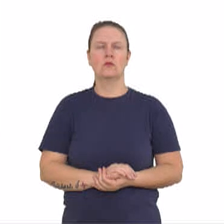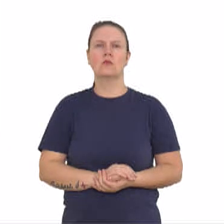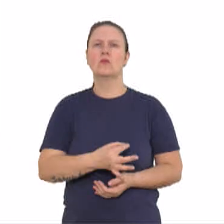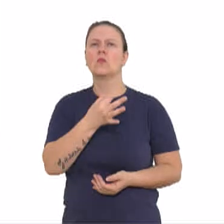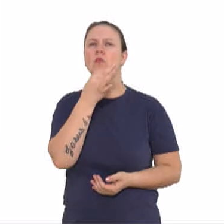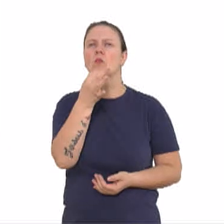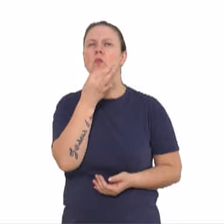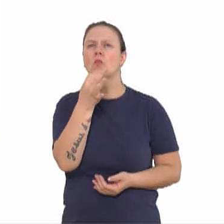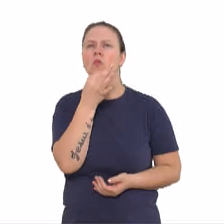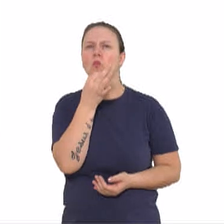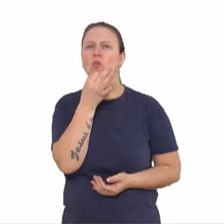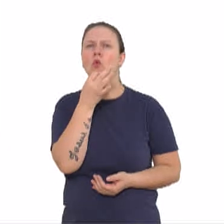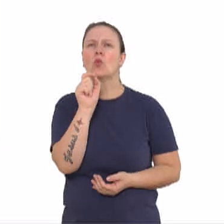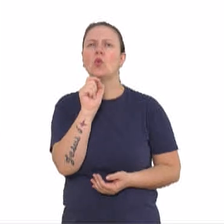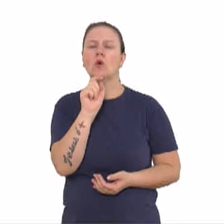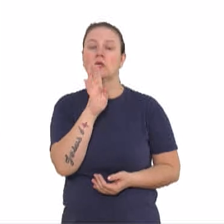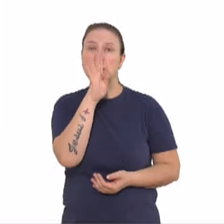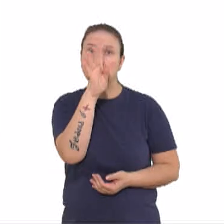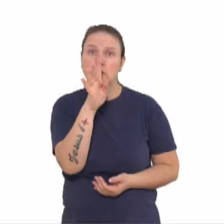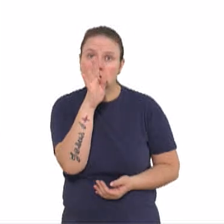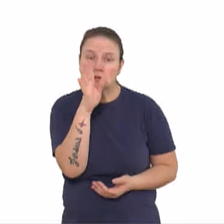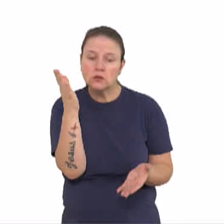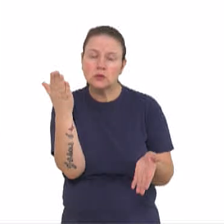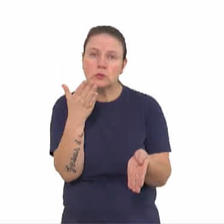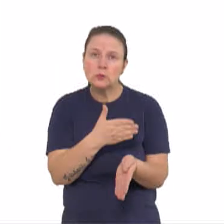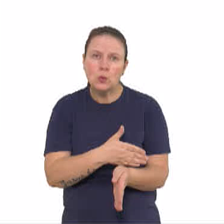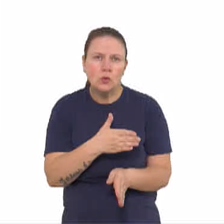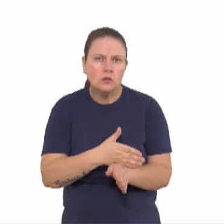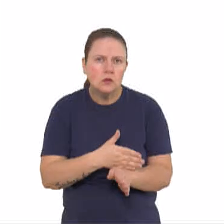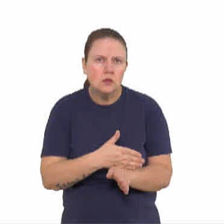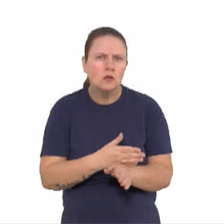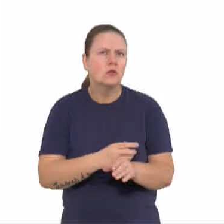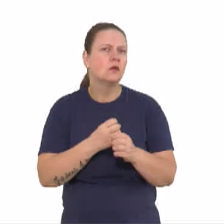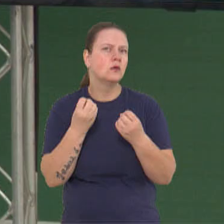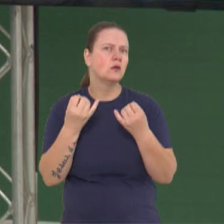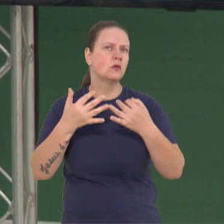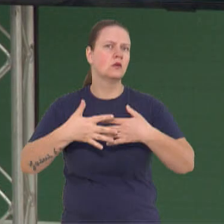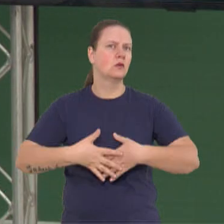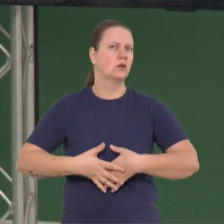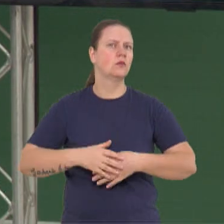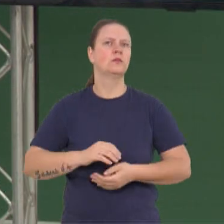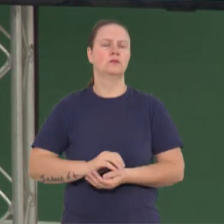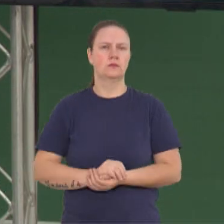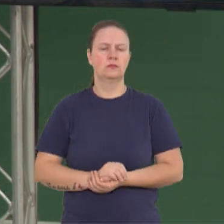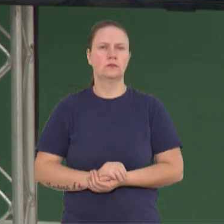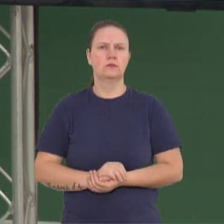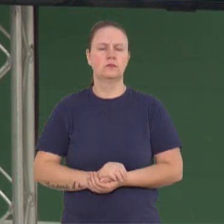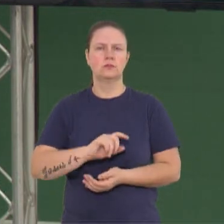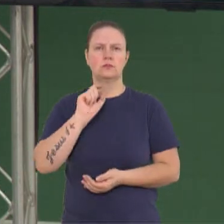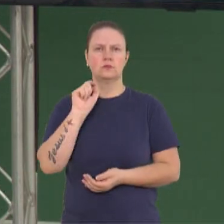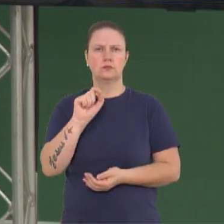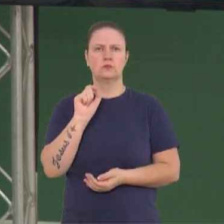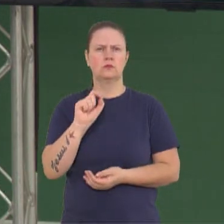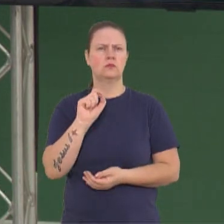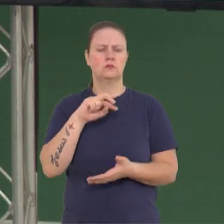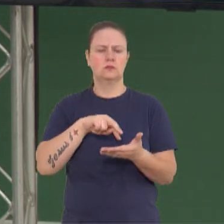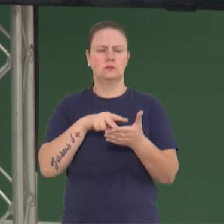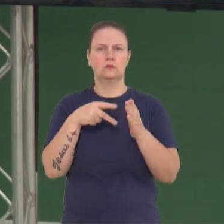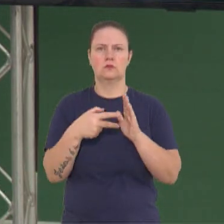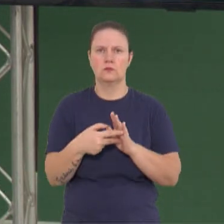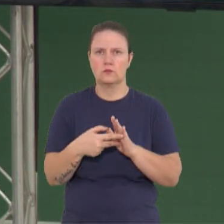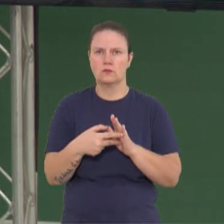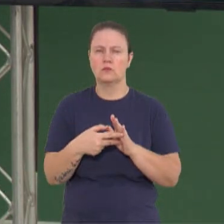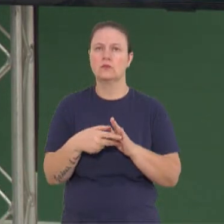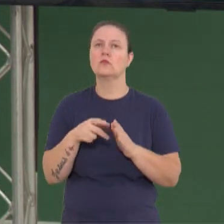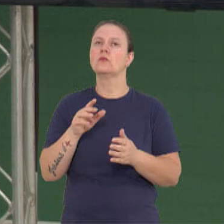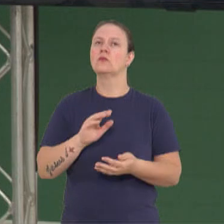Crítica moderna. Só retomando, acabamos de falar no início da aula, crítica moderna é o quê?